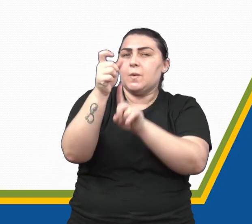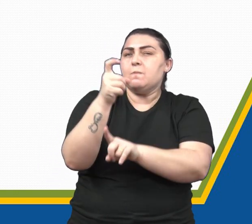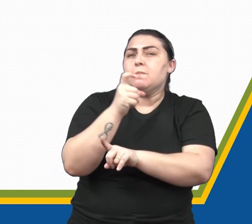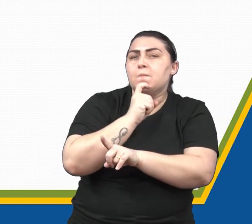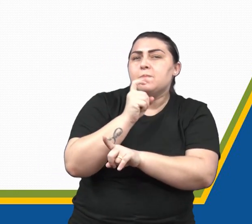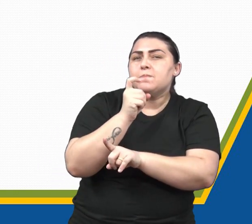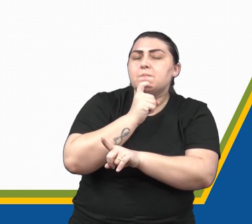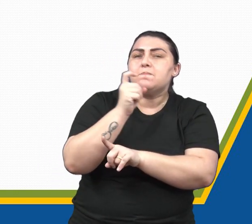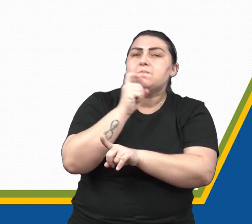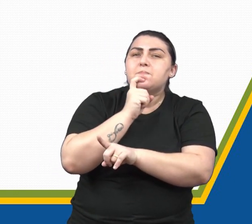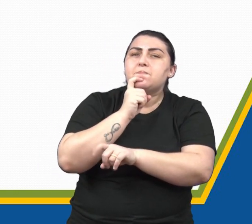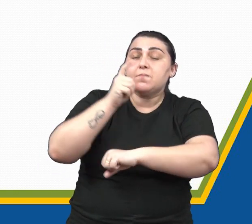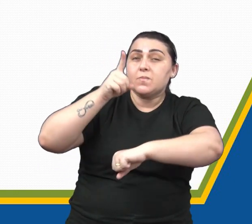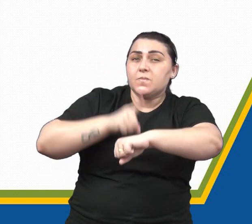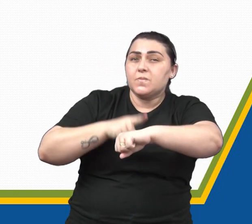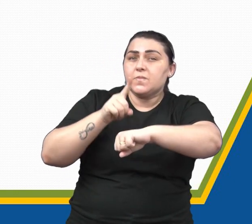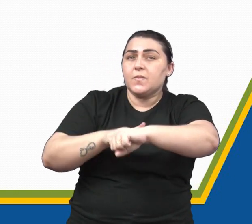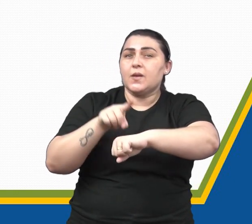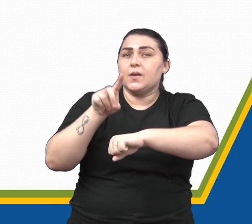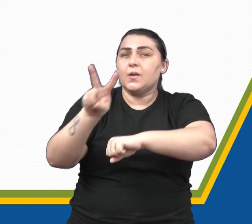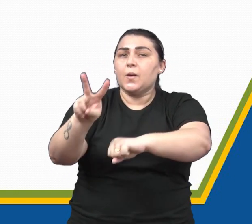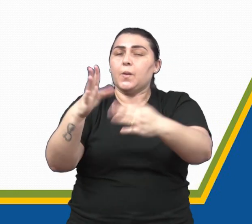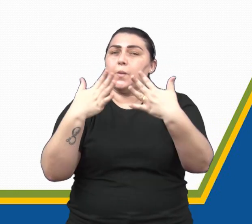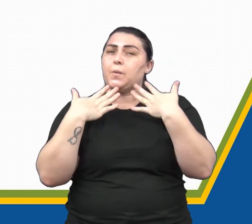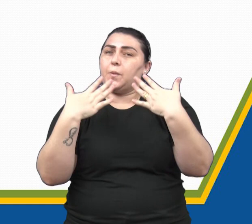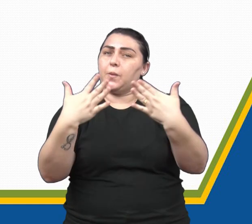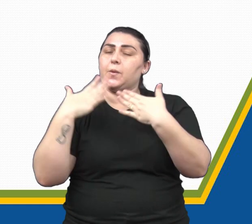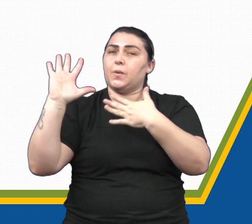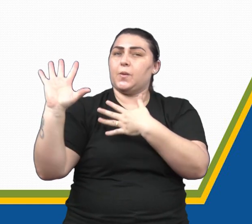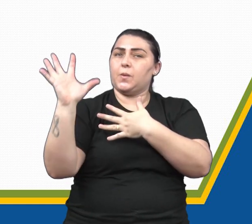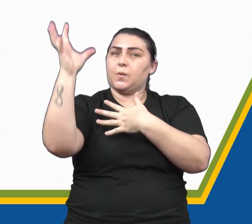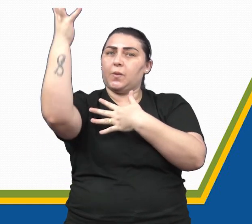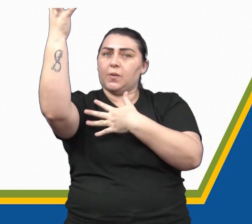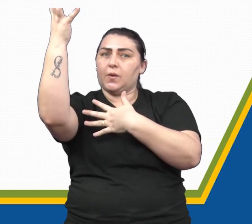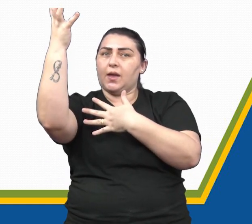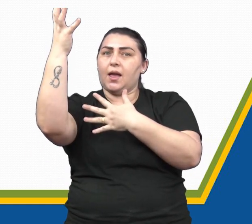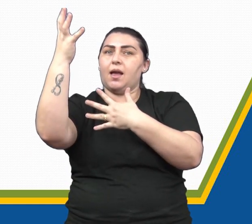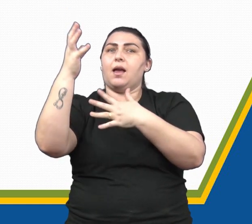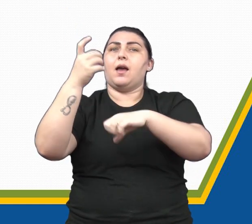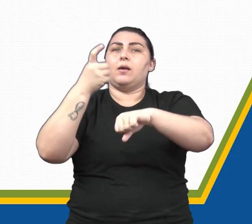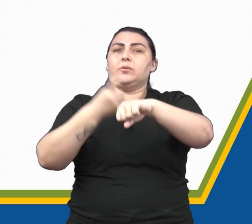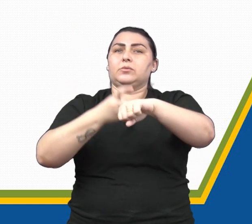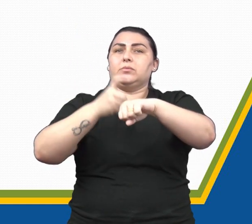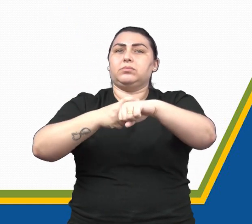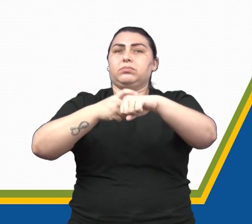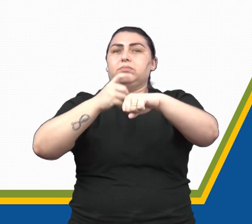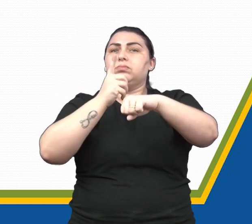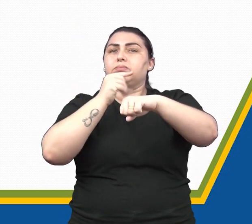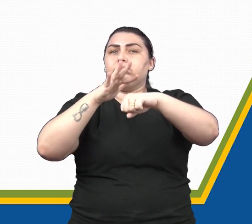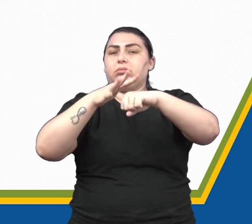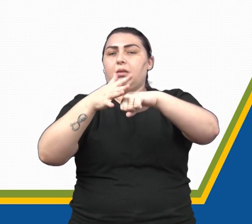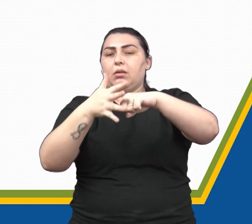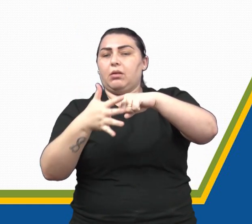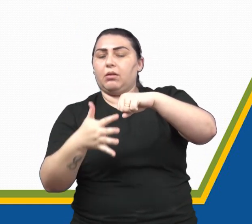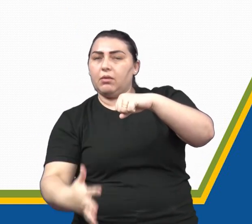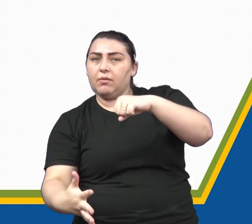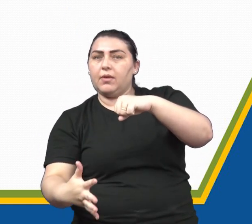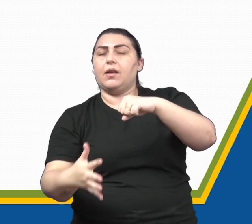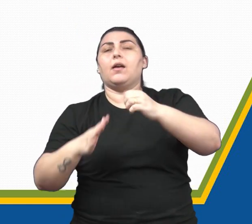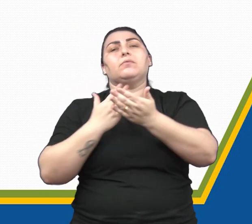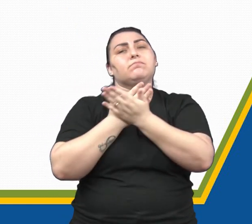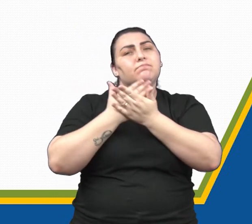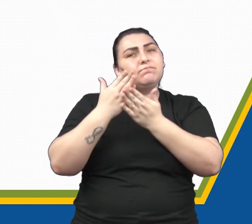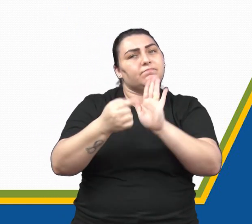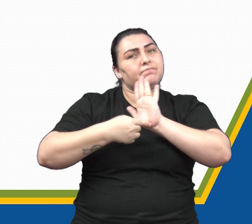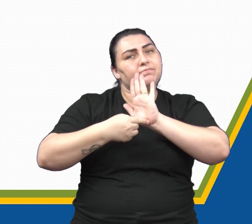congelados. Na sua época de verão, tá? Vai acontecer o chamado degelo. Degelo é o descongelamento do gelo e aí vai